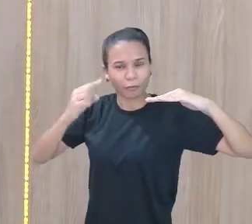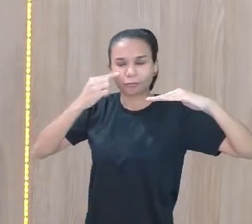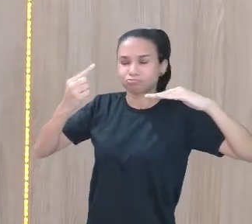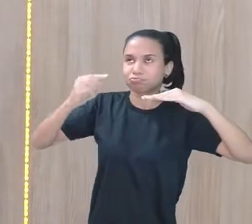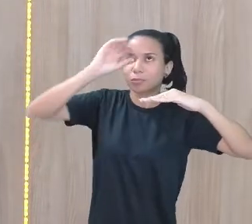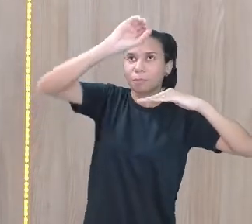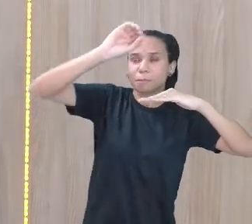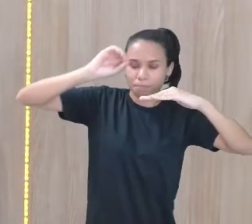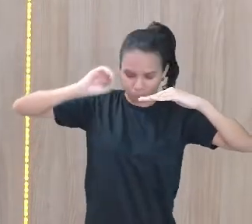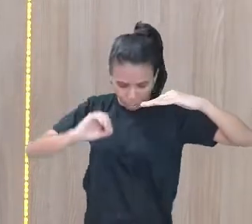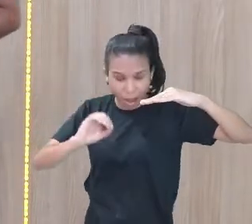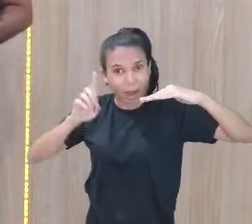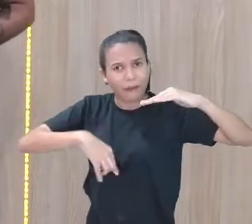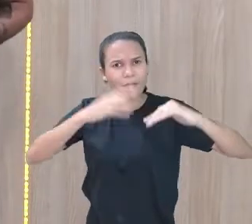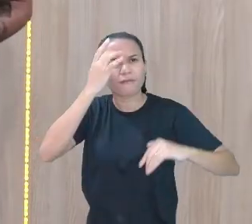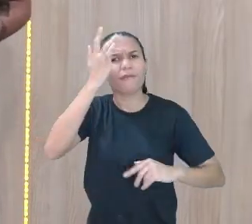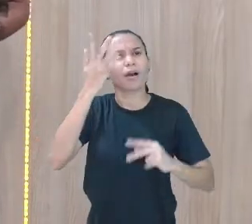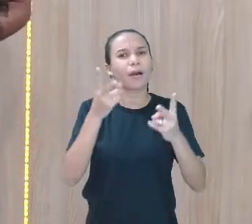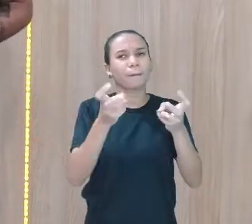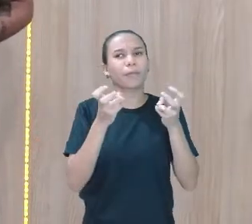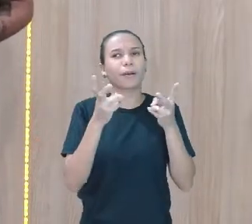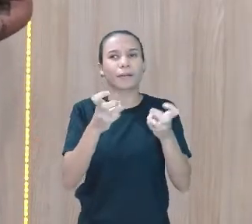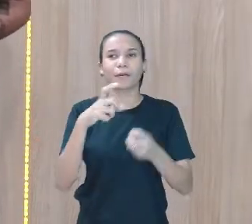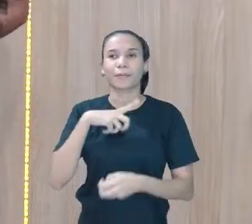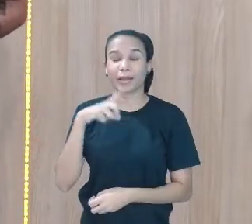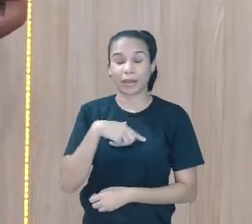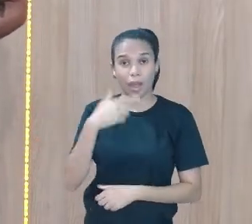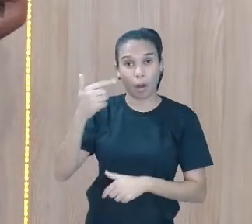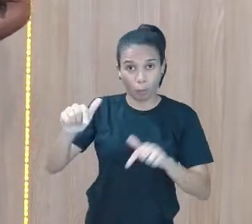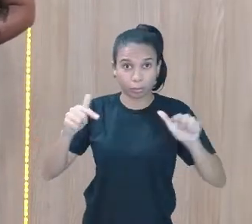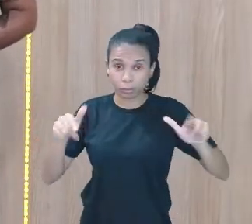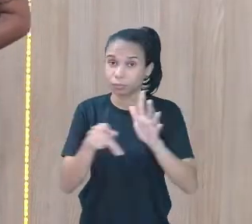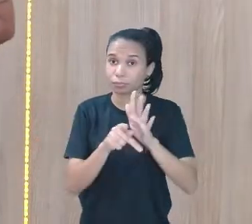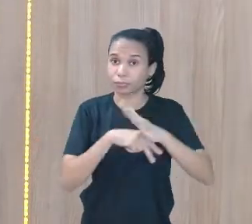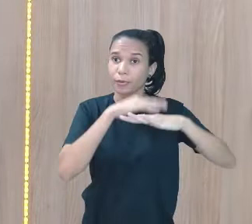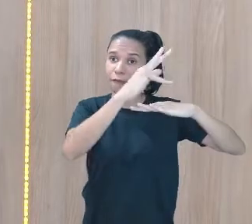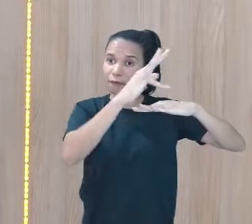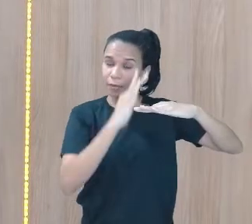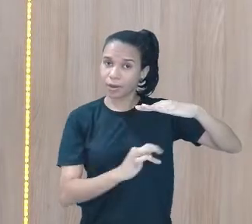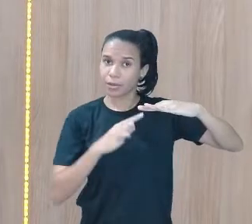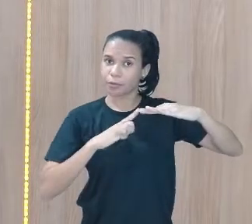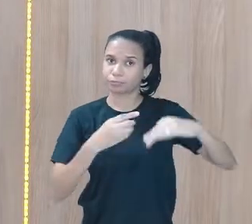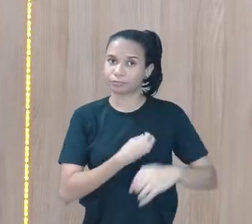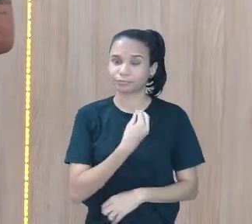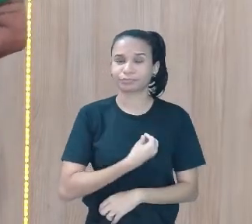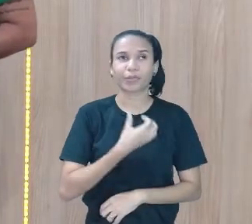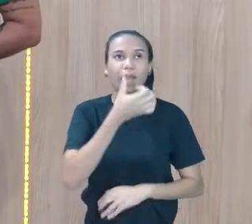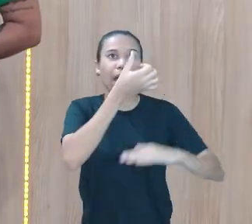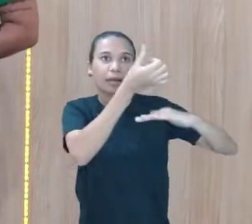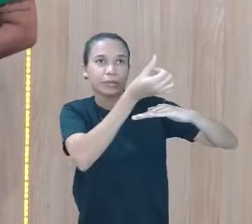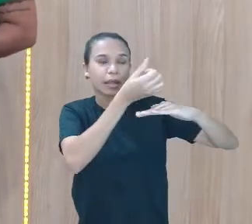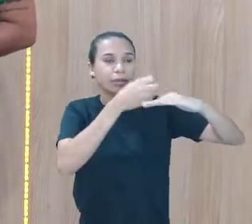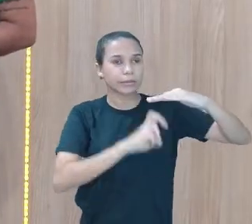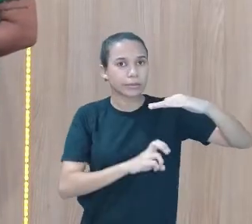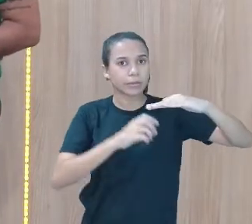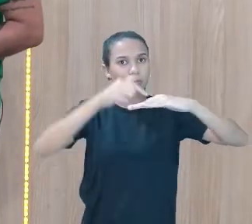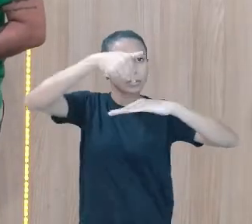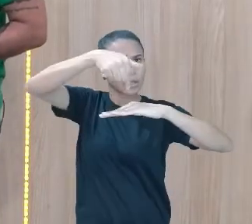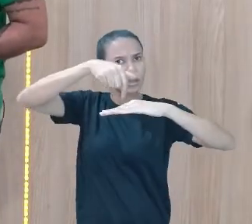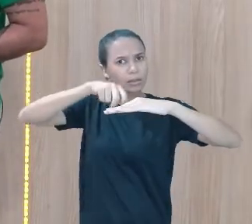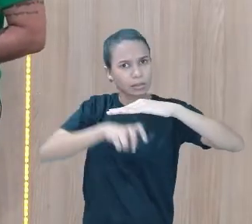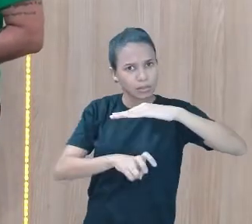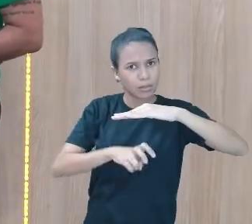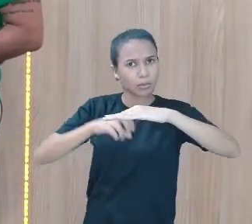10, 1,1. E a gente vai perceber que aquelas outras frações que eu tenho ali, ó, 6 sobre 5, 7 sobre